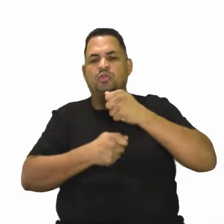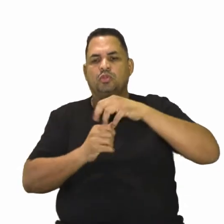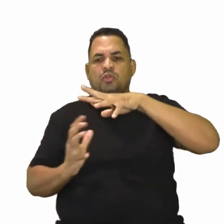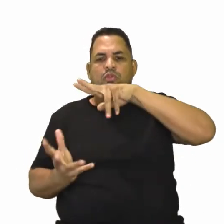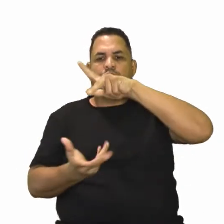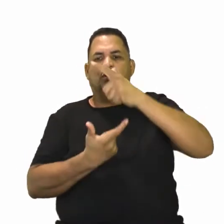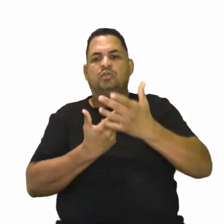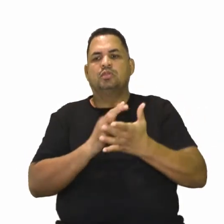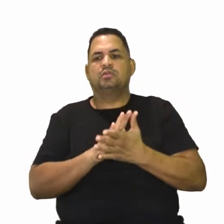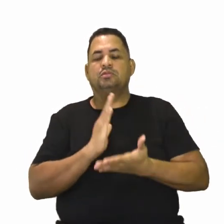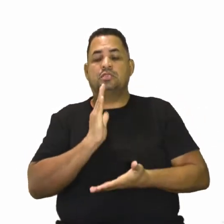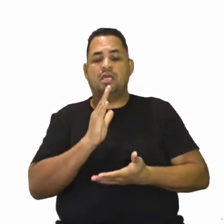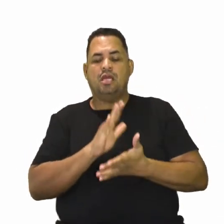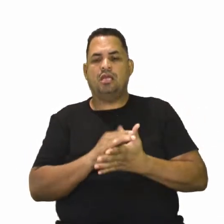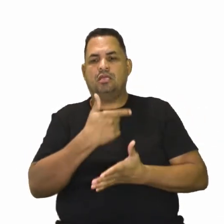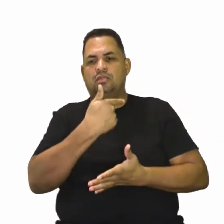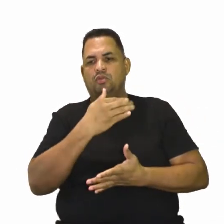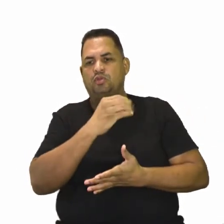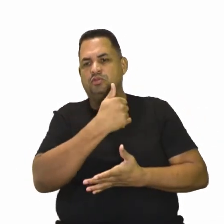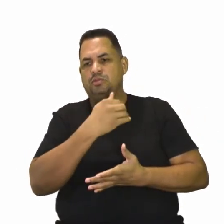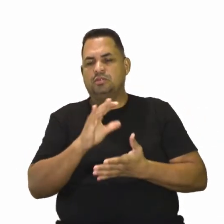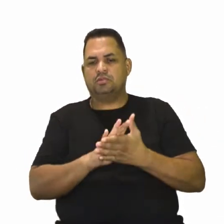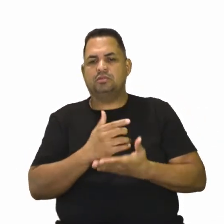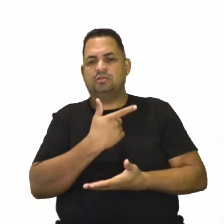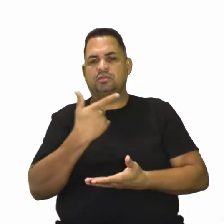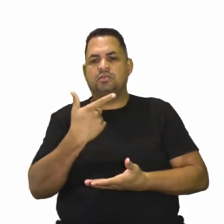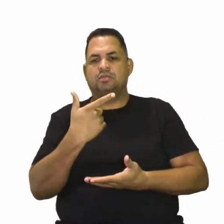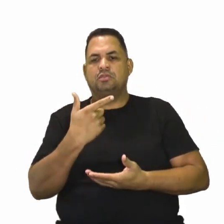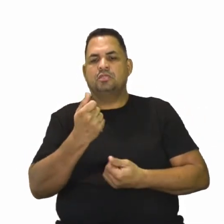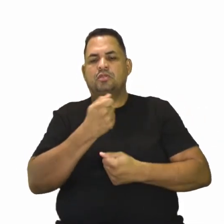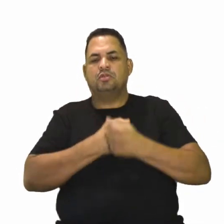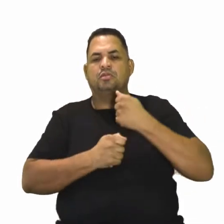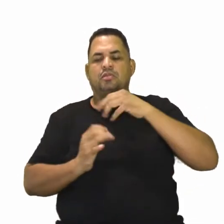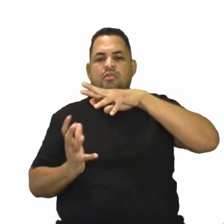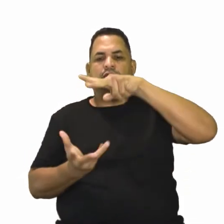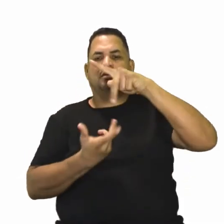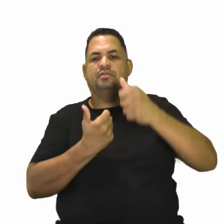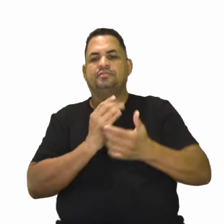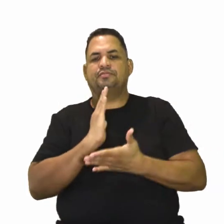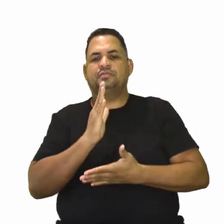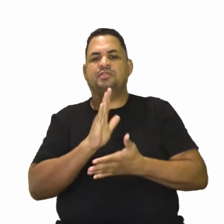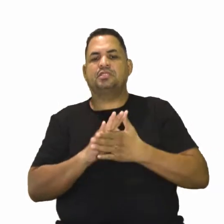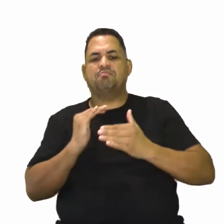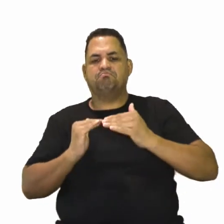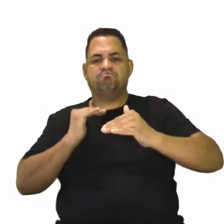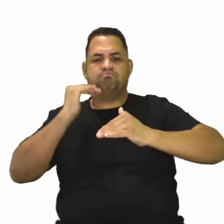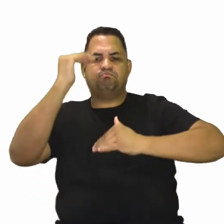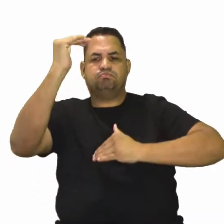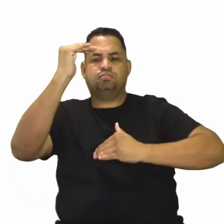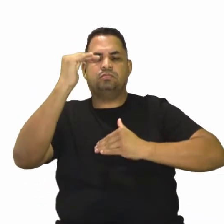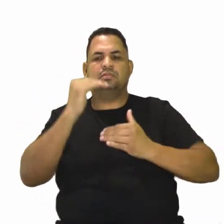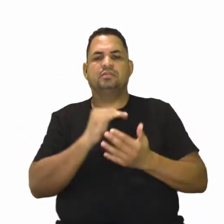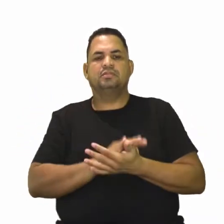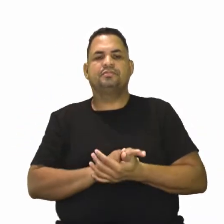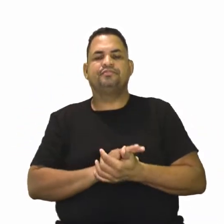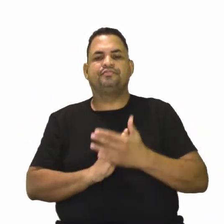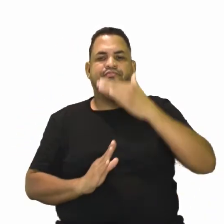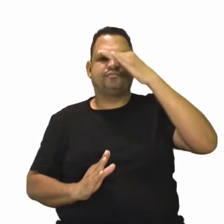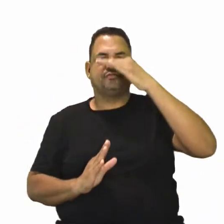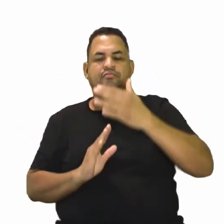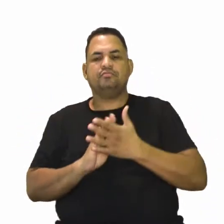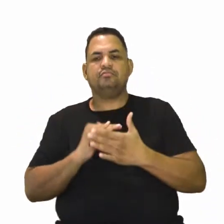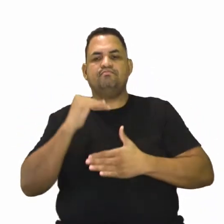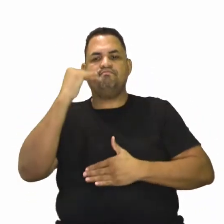Então, já em 2010, ela já era a segunda maior economia do mundo. Ela já tinha ultrapassado. Ela já tinha chegado